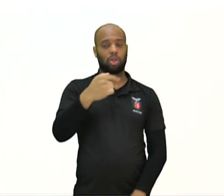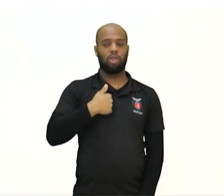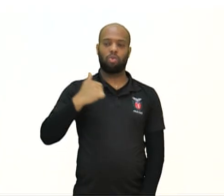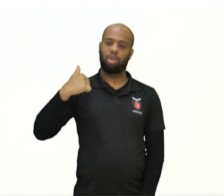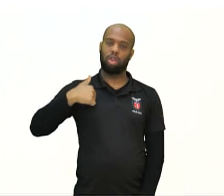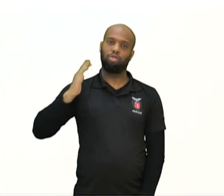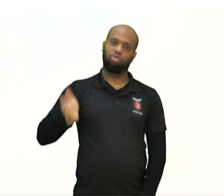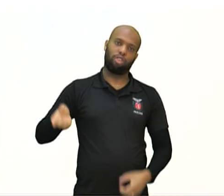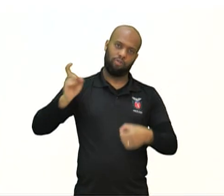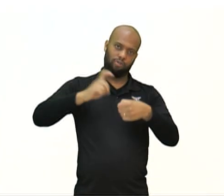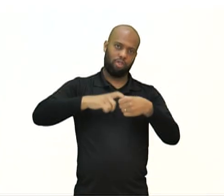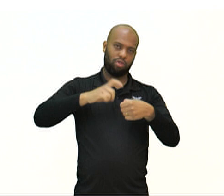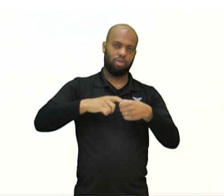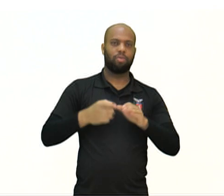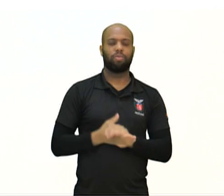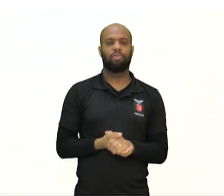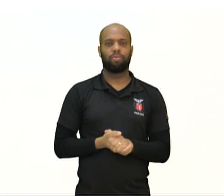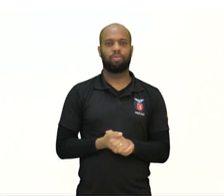já voltamos.